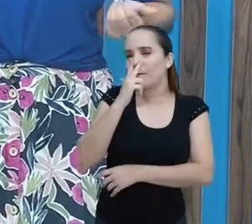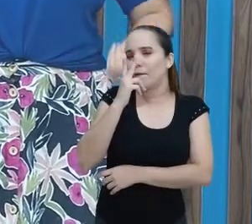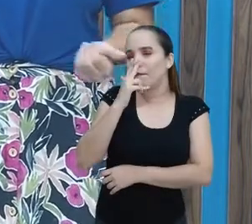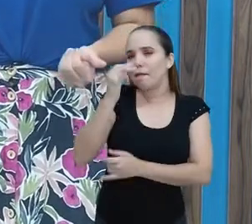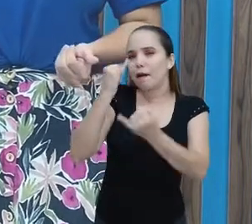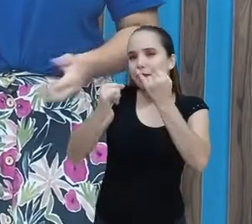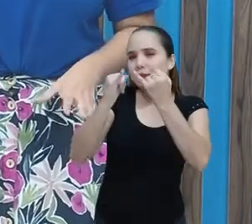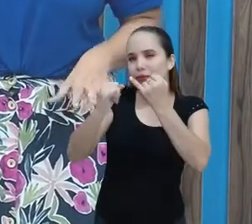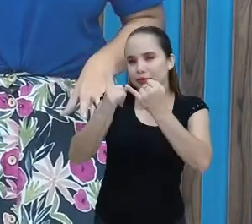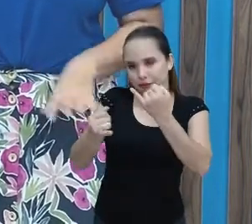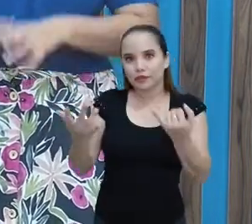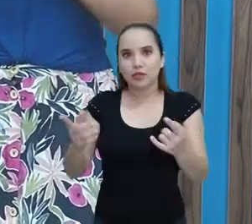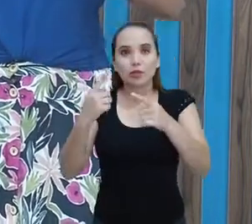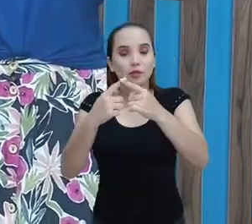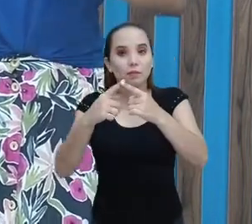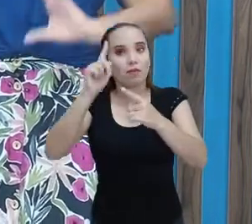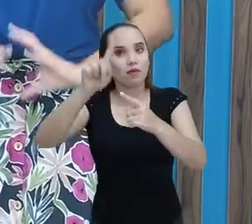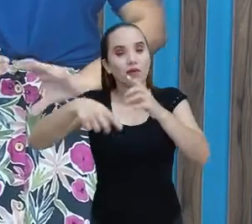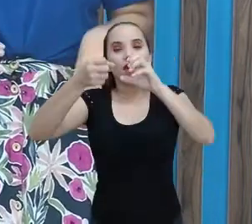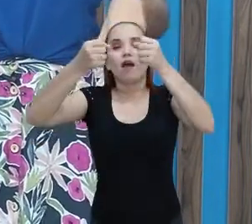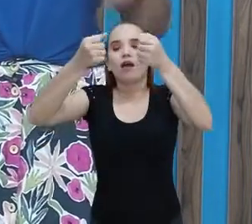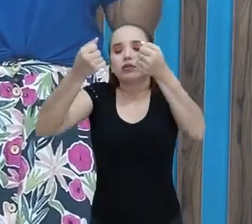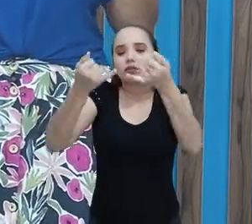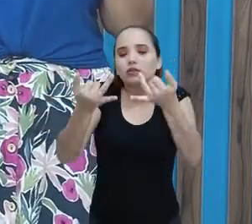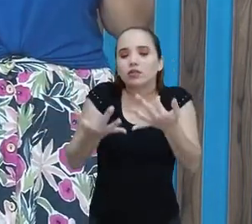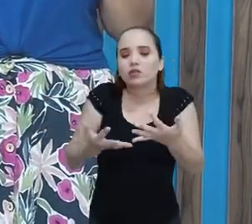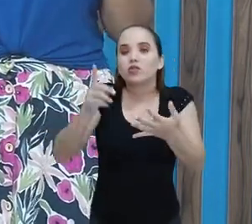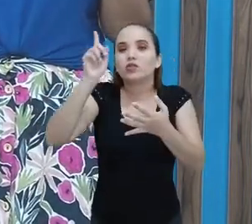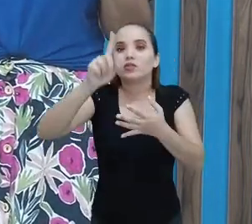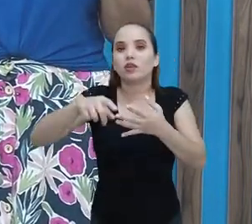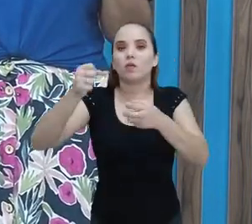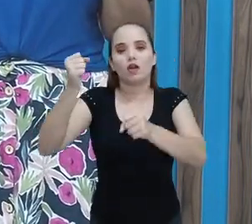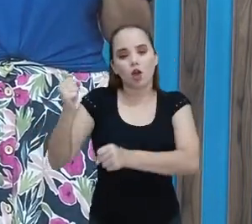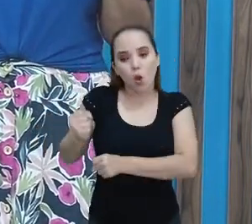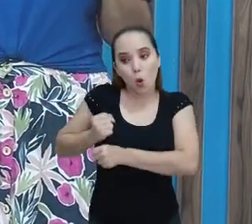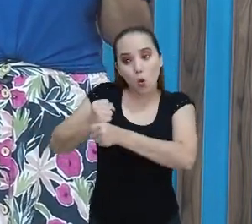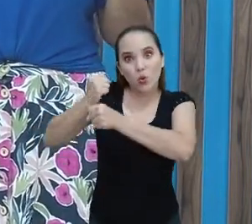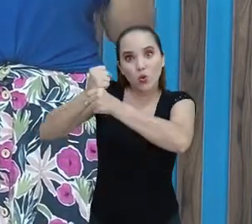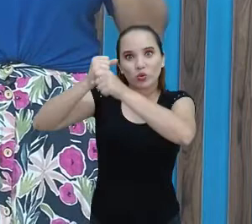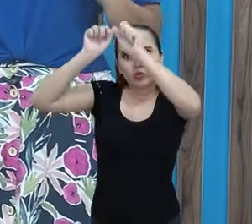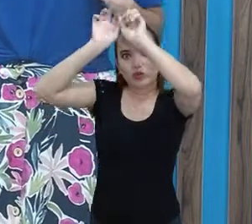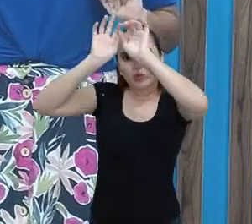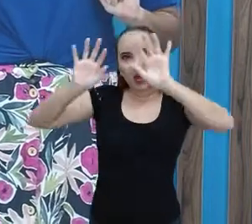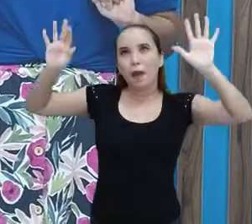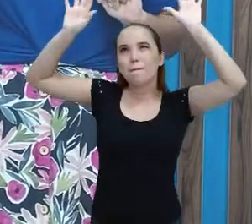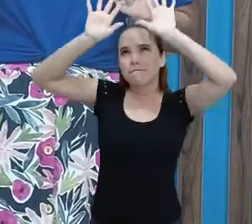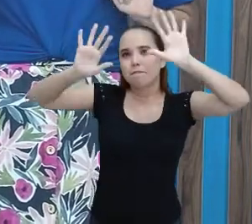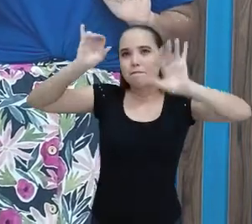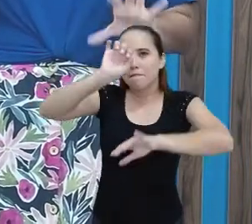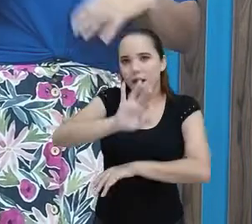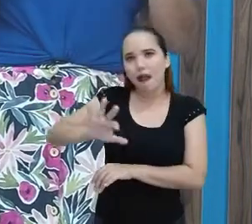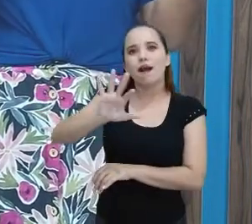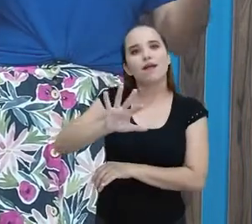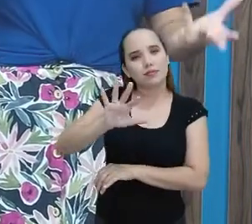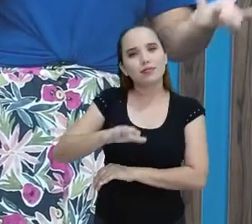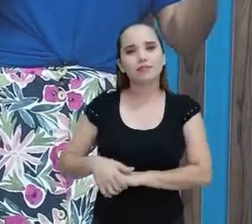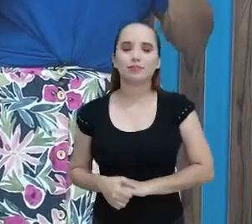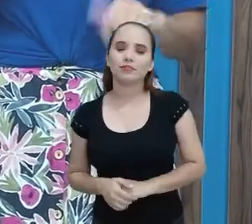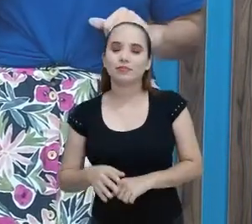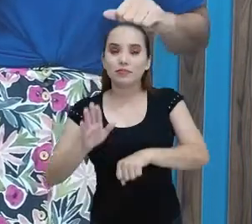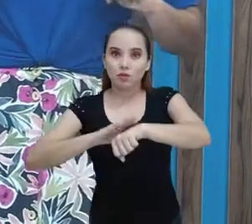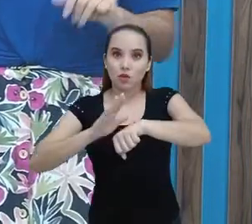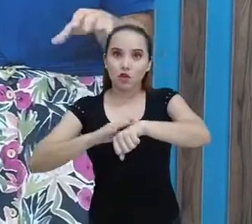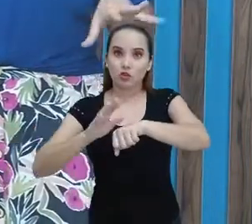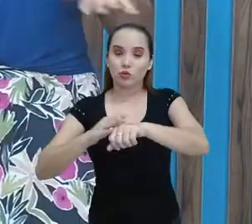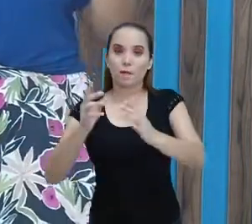descrição é exatamente essa criação, essa construção de uma imagem, né? Quando a gente pega, por exemplo, os romances